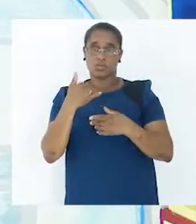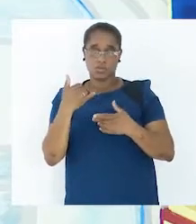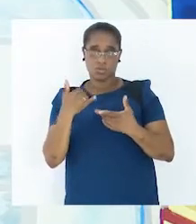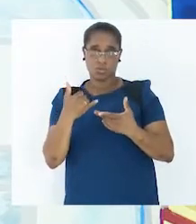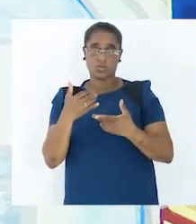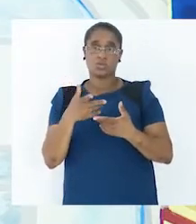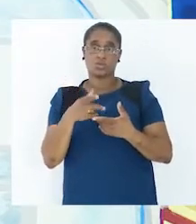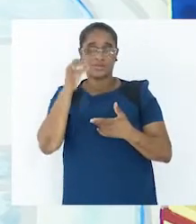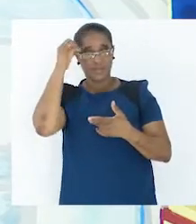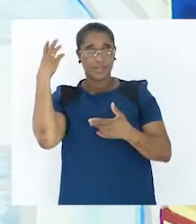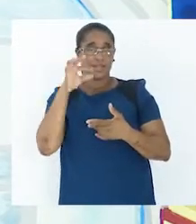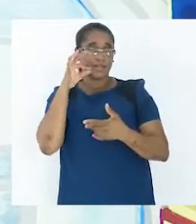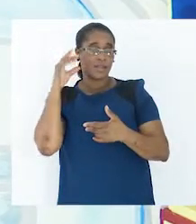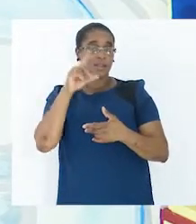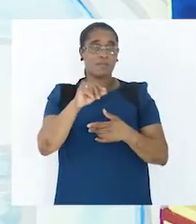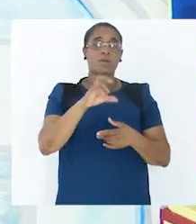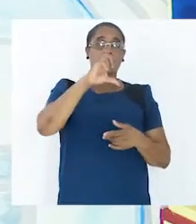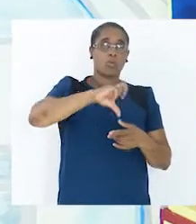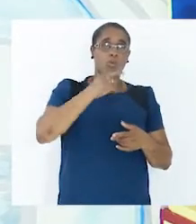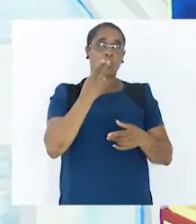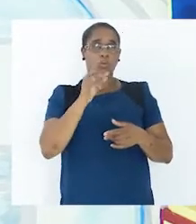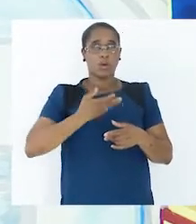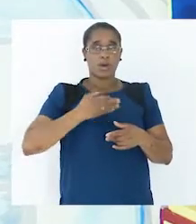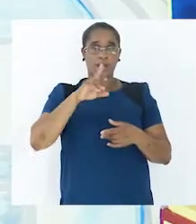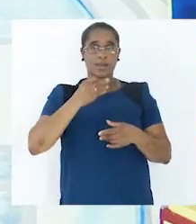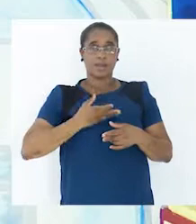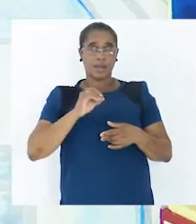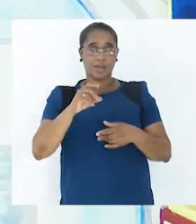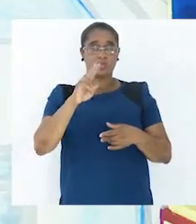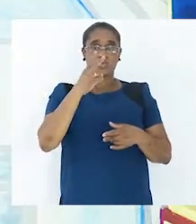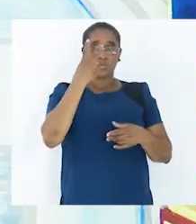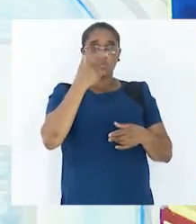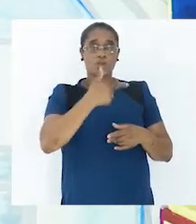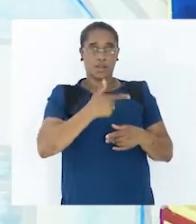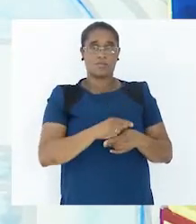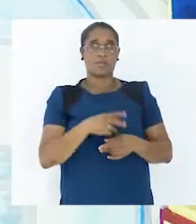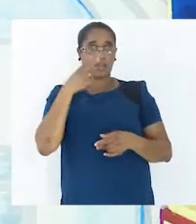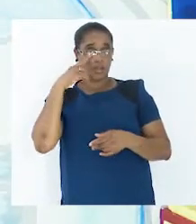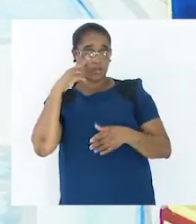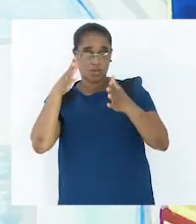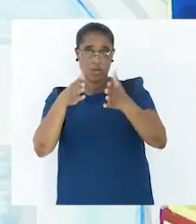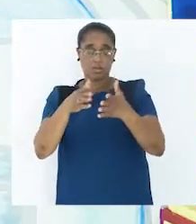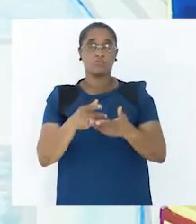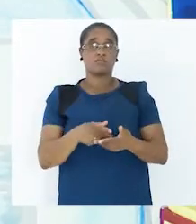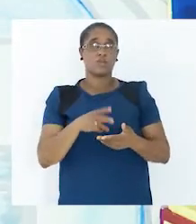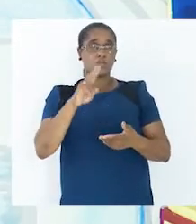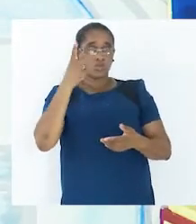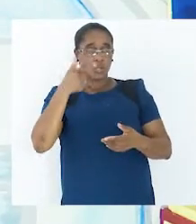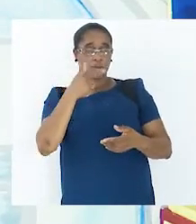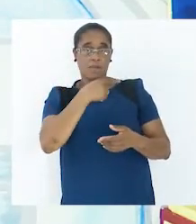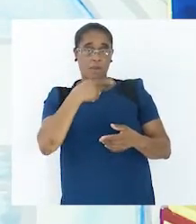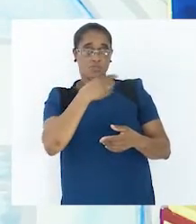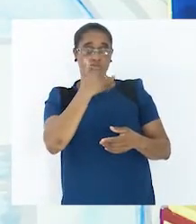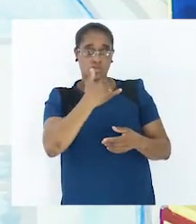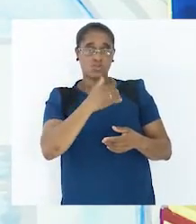quadrado do segundo termo. Atenção aqui que o quadrado do segundo termo é o quadrado do menos 2, porque o segundo termo ele é